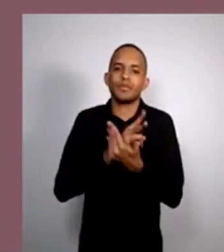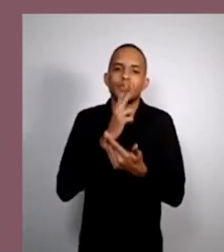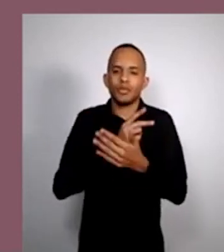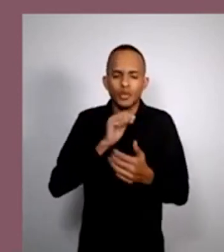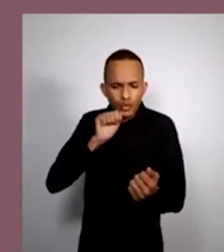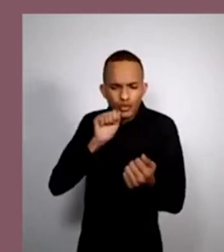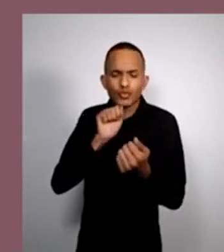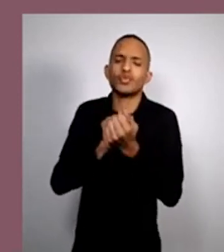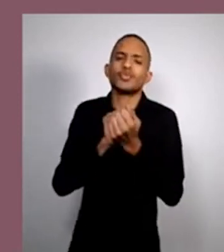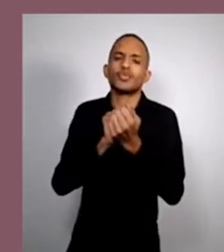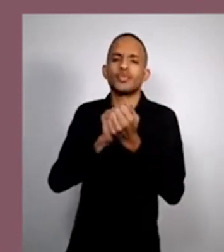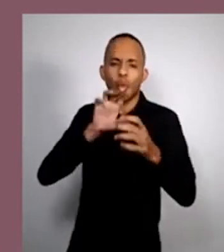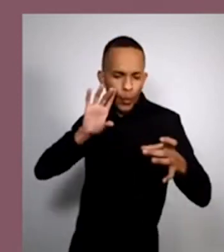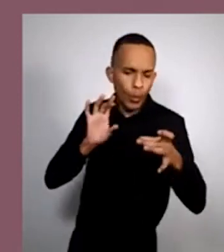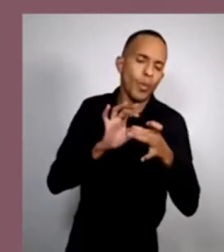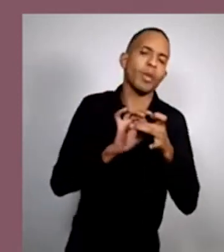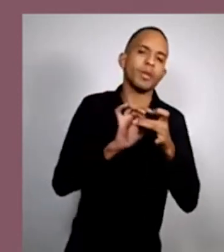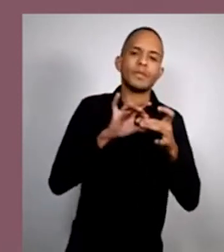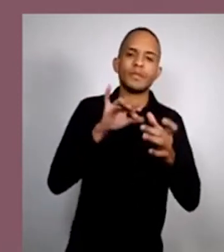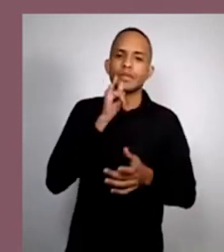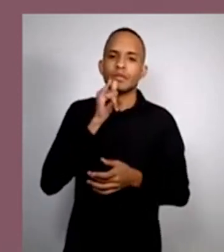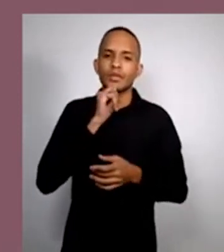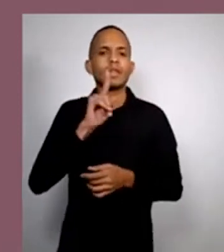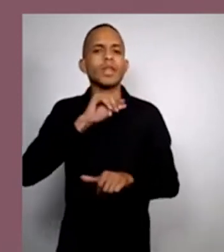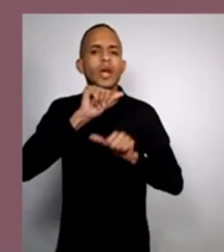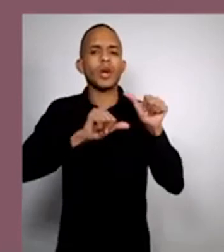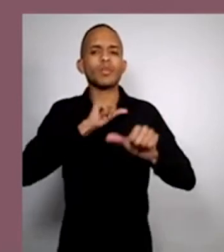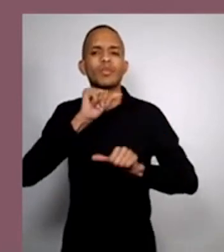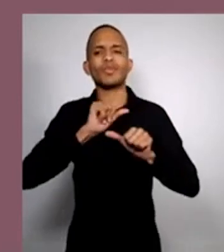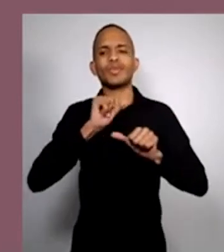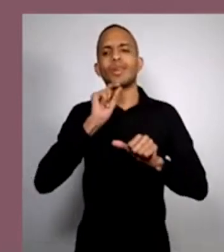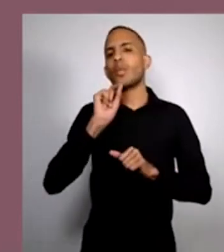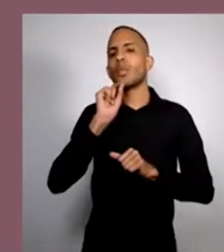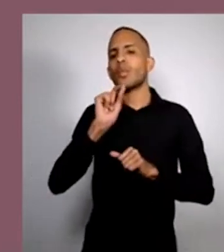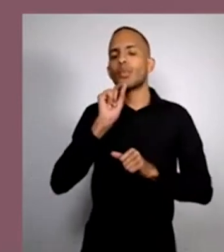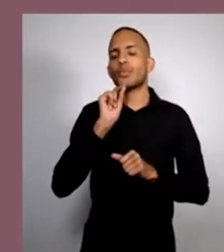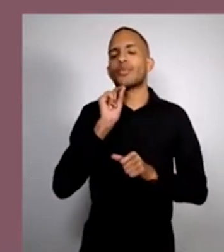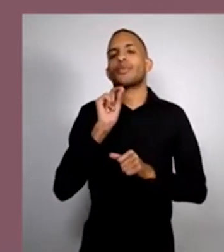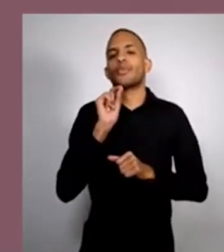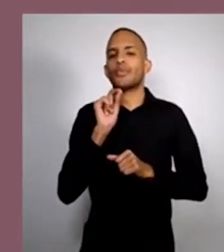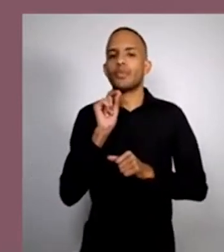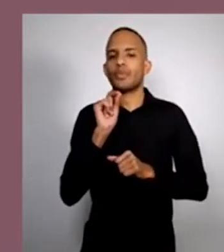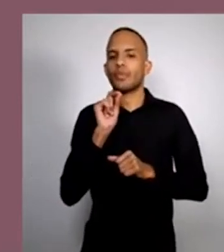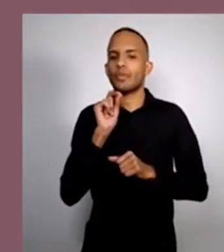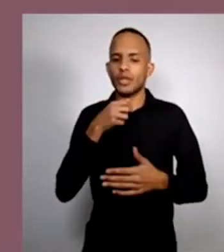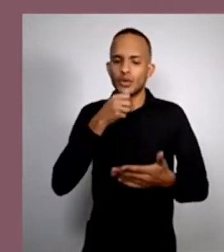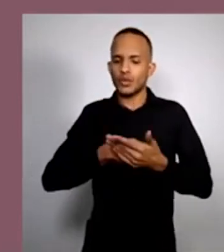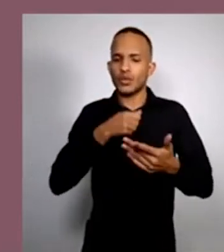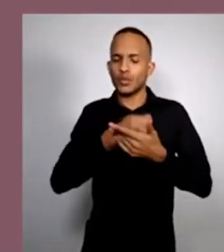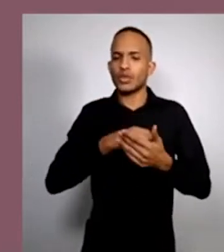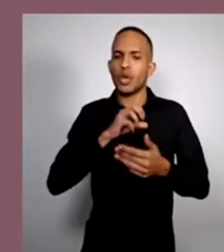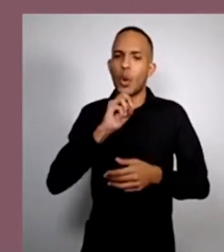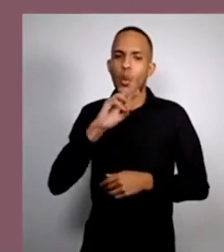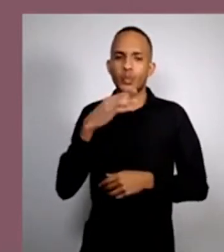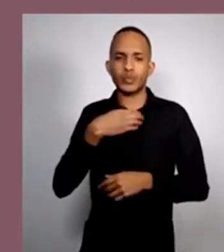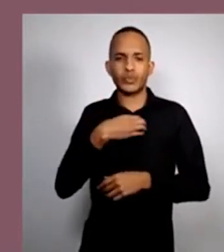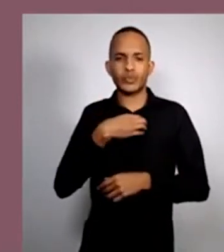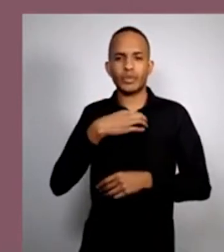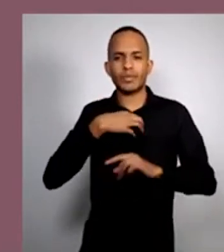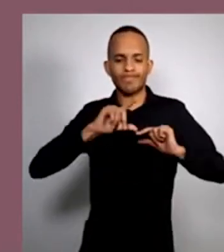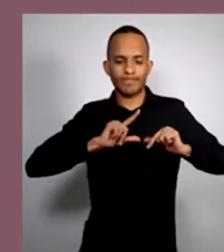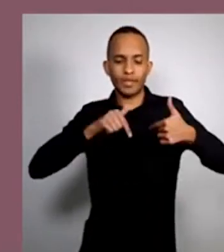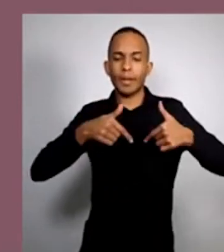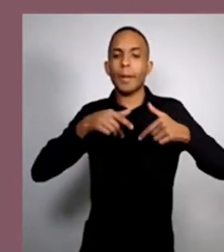juntos e não modificar necessariamente as nossas lutas ou formas de ação, mas tecer